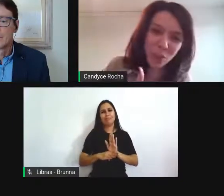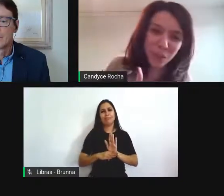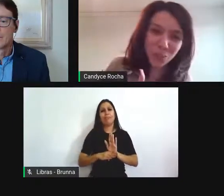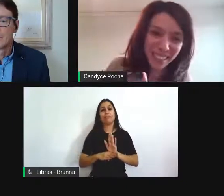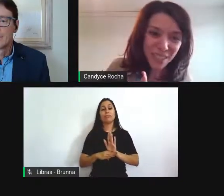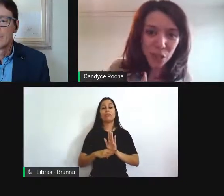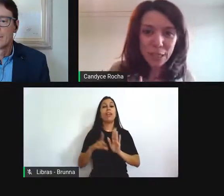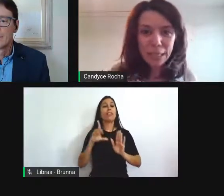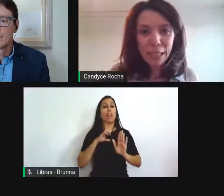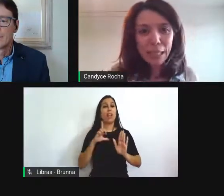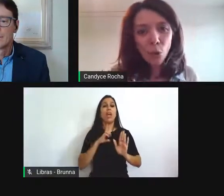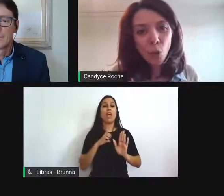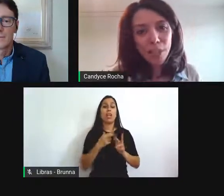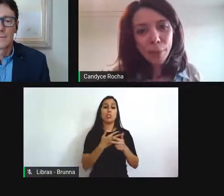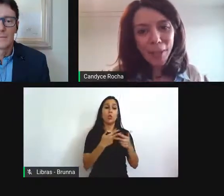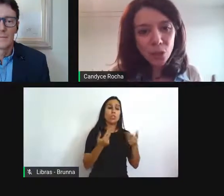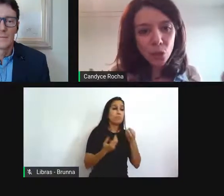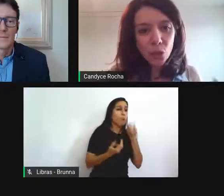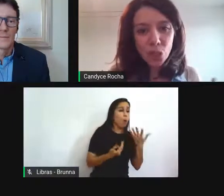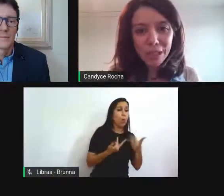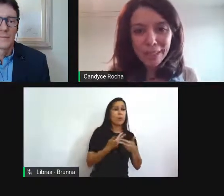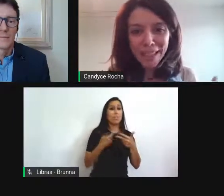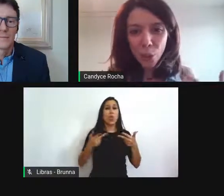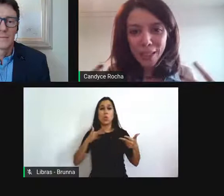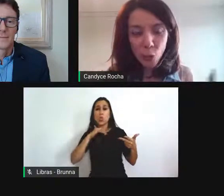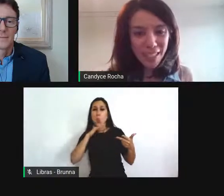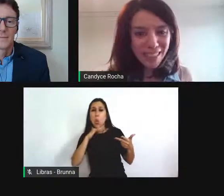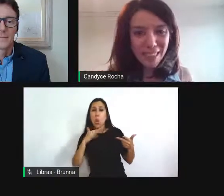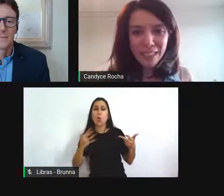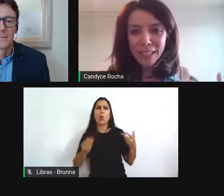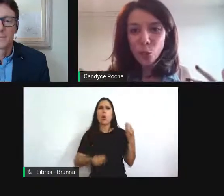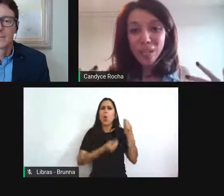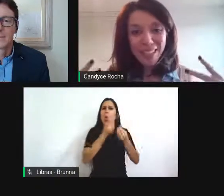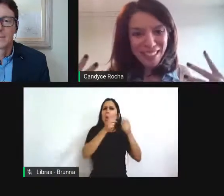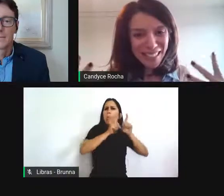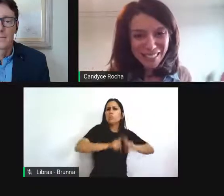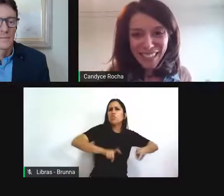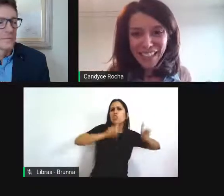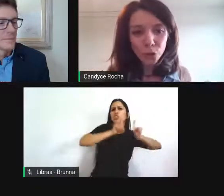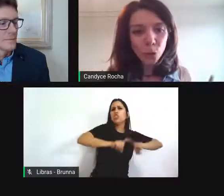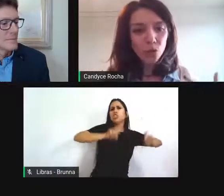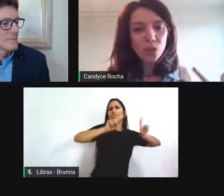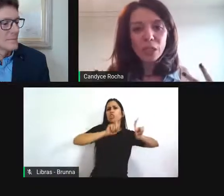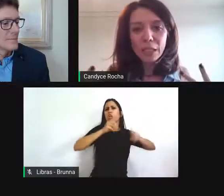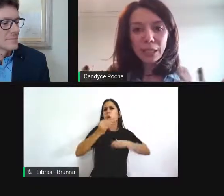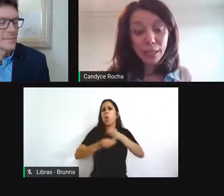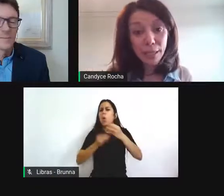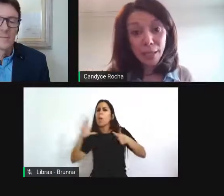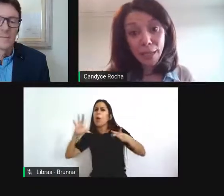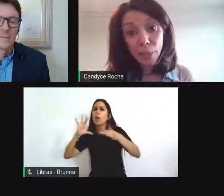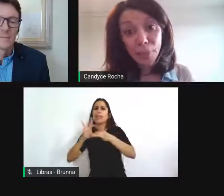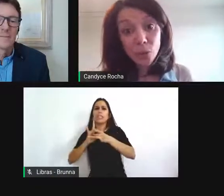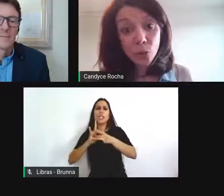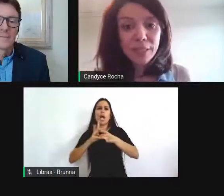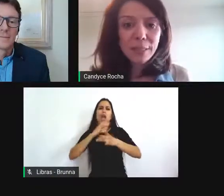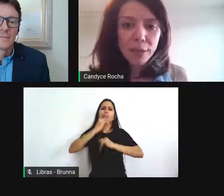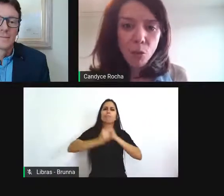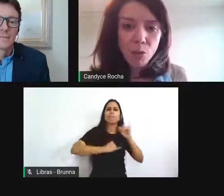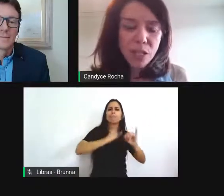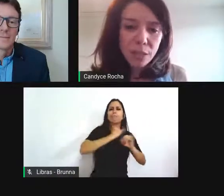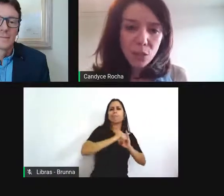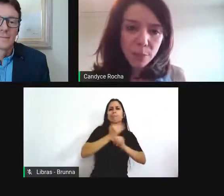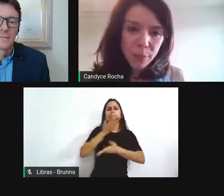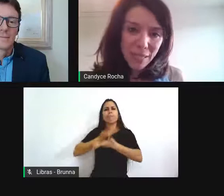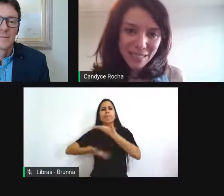de uma situação trágica, como essa parte de digital e a conexão e dados, e ela passou a